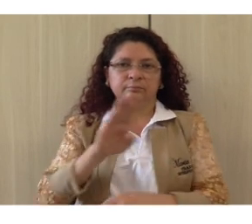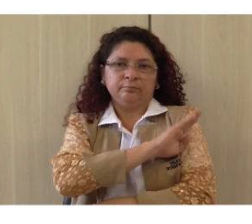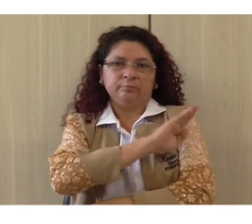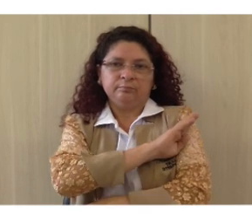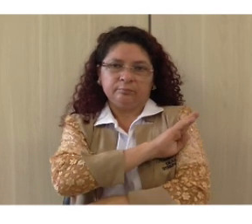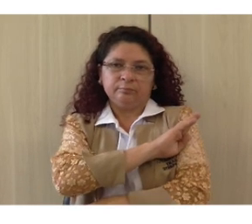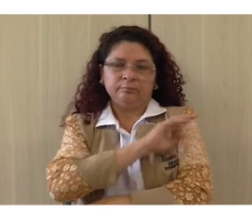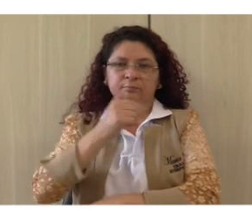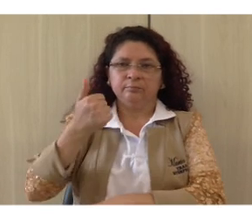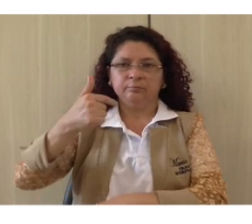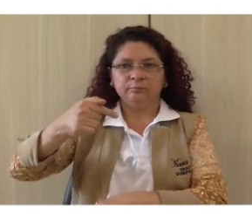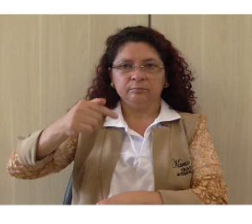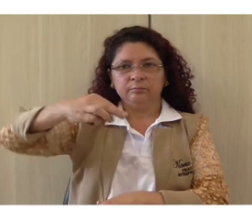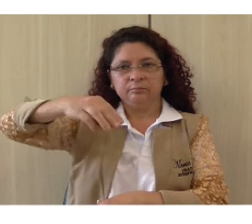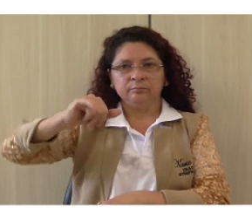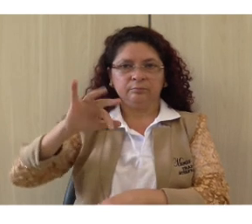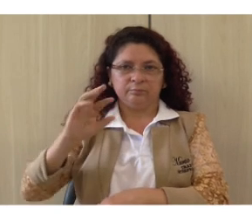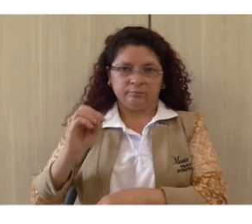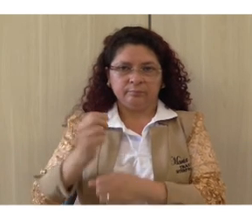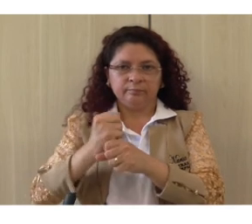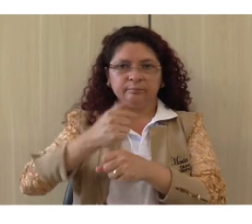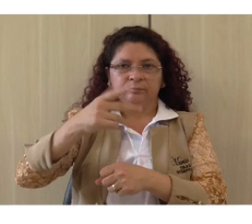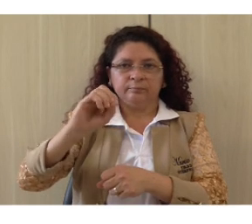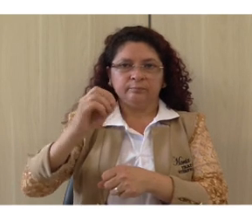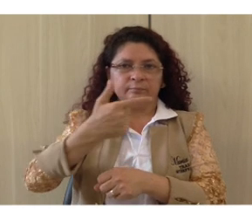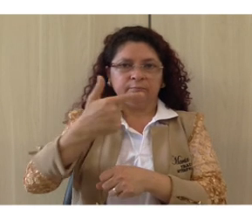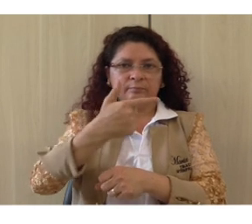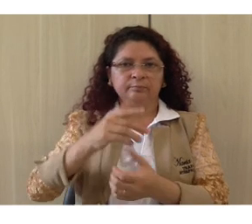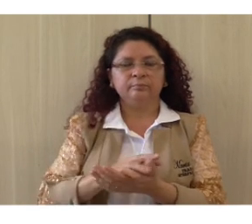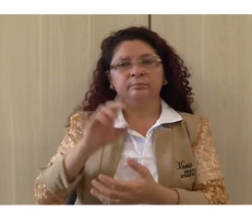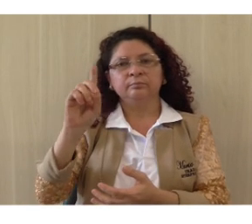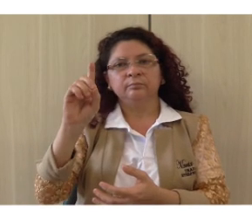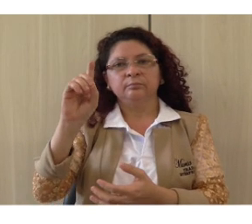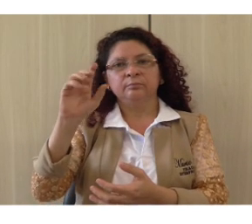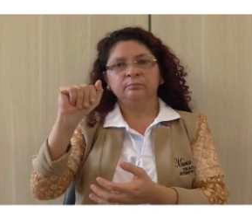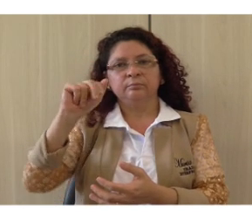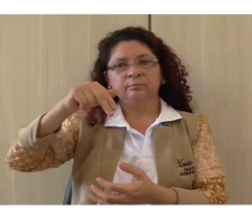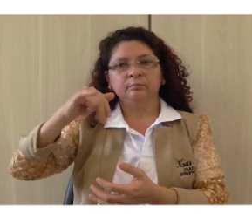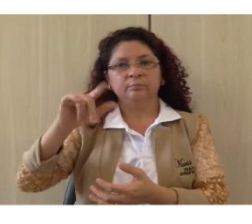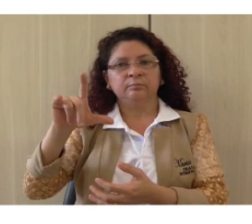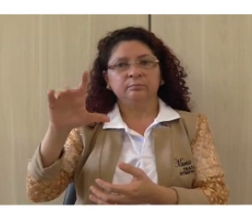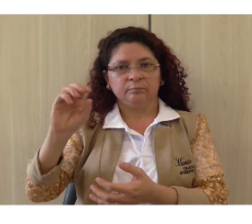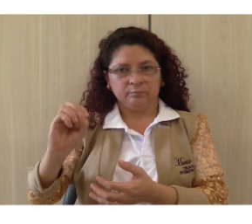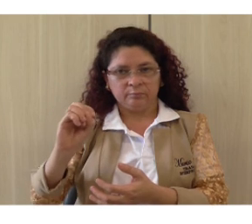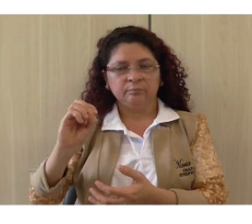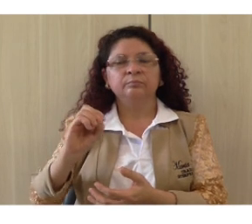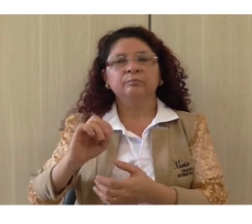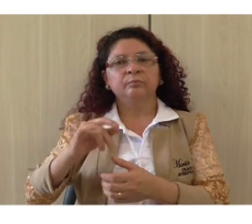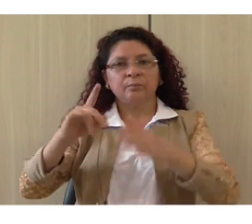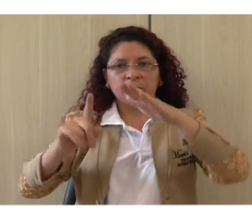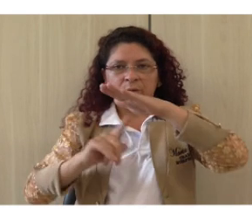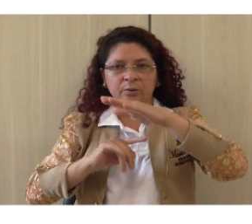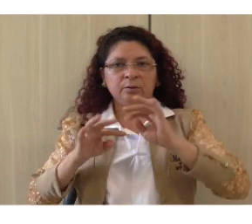Pará, 17 de maio de 2022. Danilo Silveira da Cunha, diretor-geral do